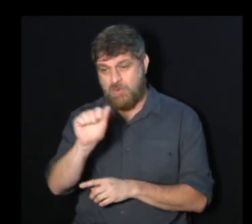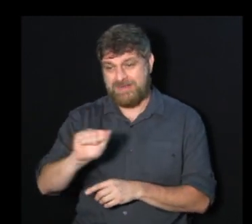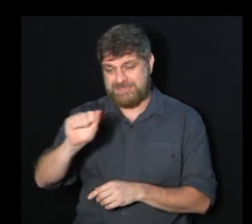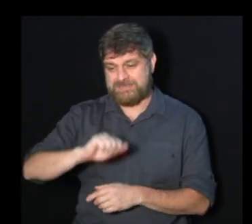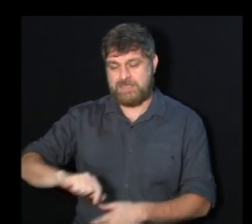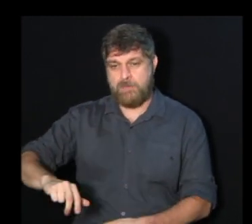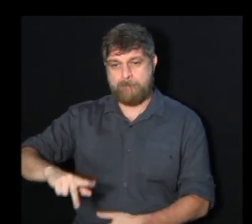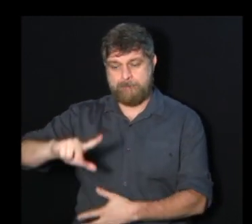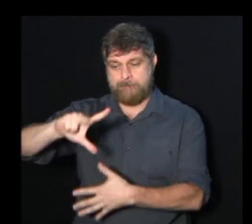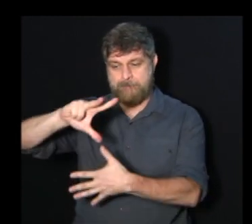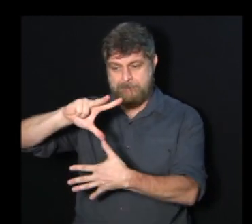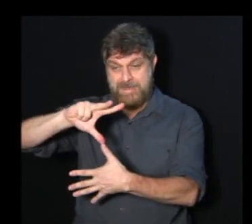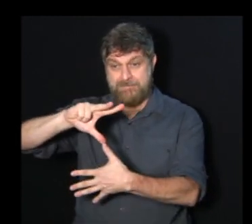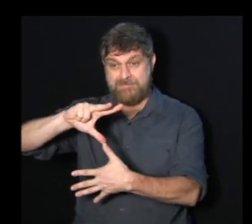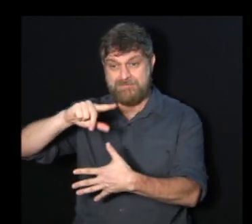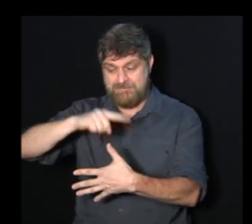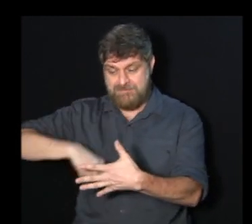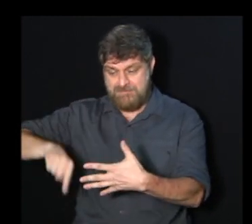Pan-Americana,